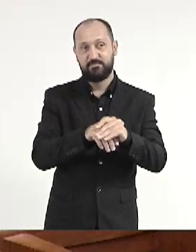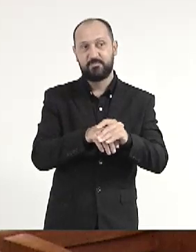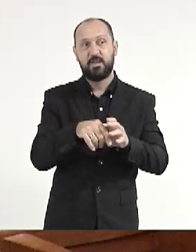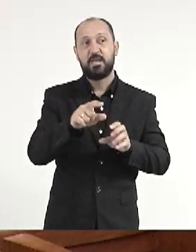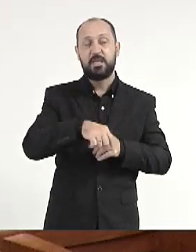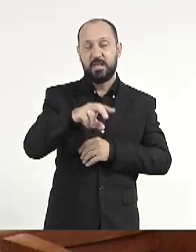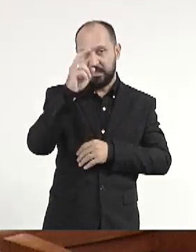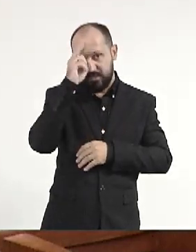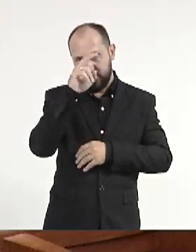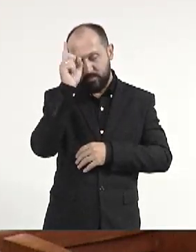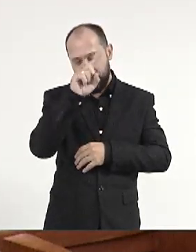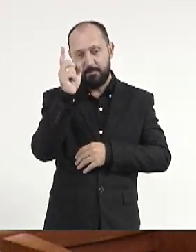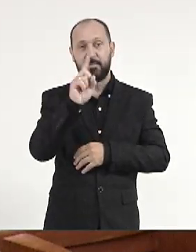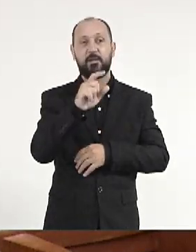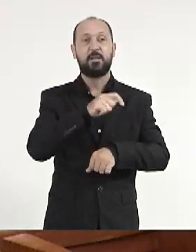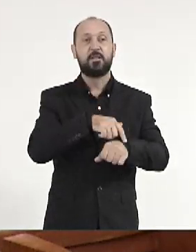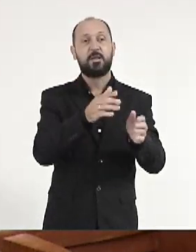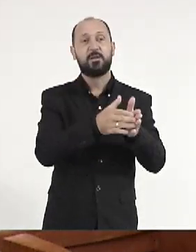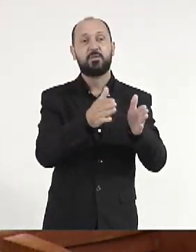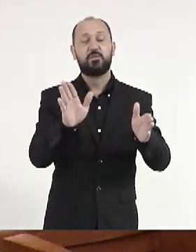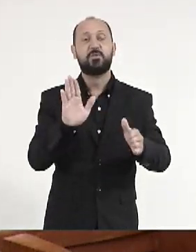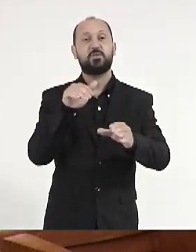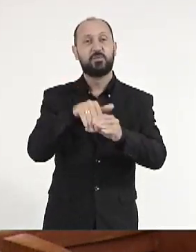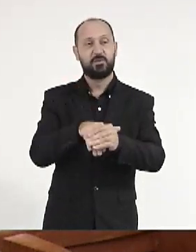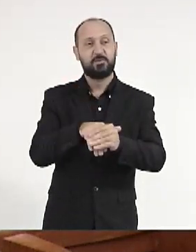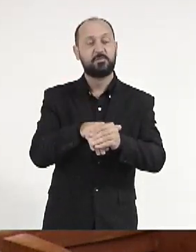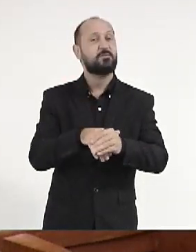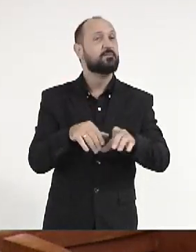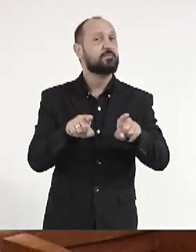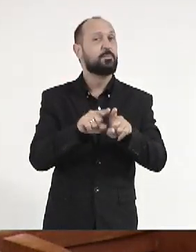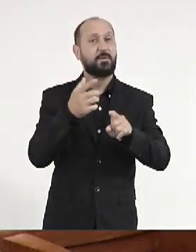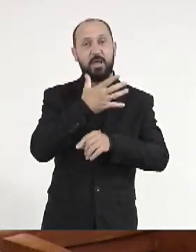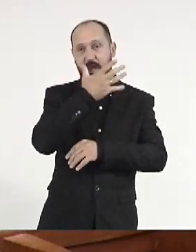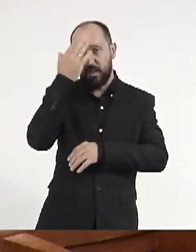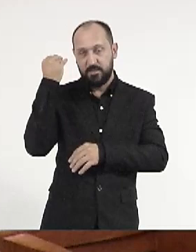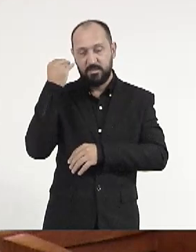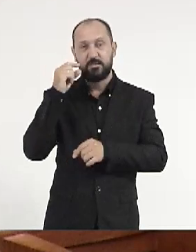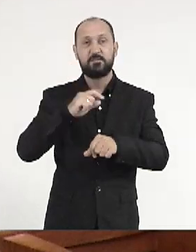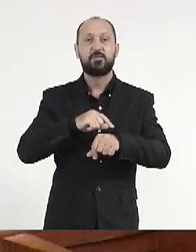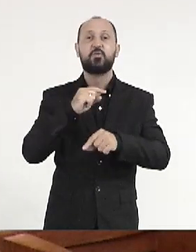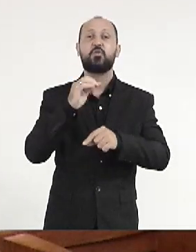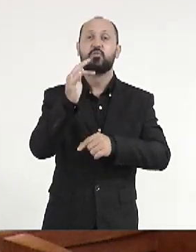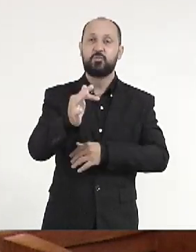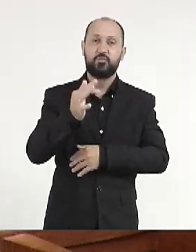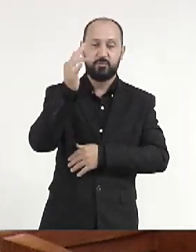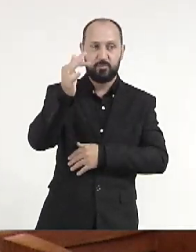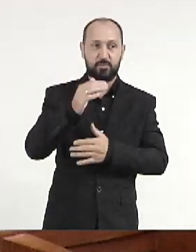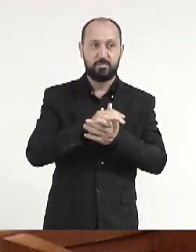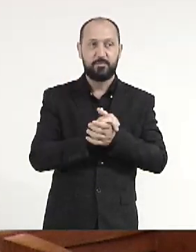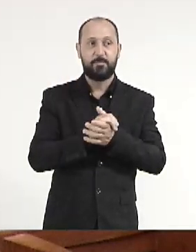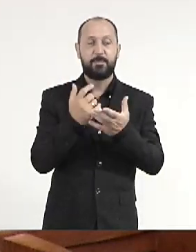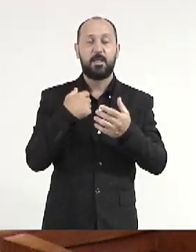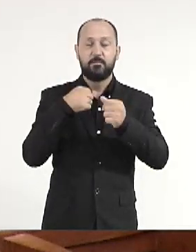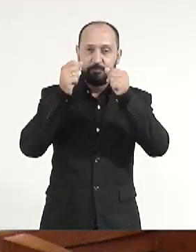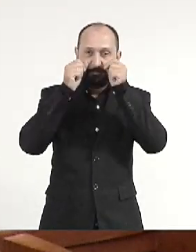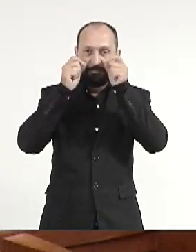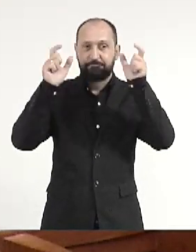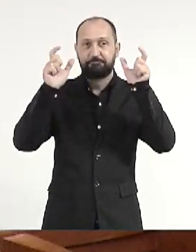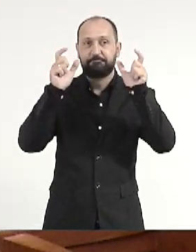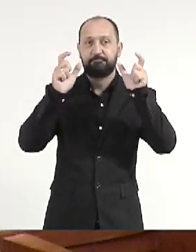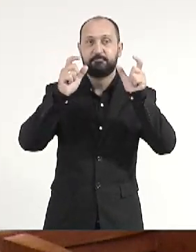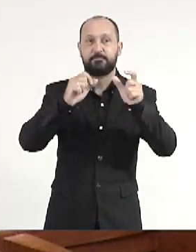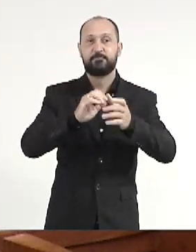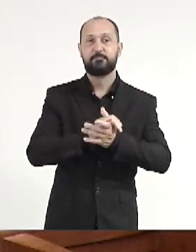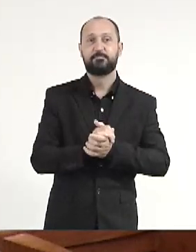não é lembrado sequer no processo eleitoral também é esquecido posteriormente a isso. Então, me chamou muita